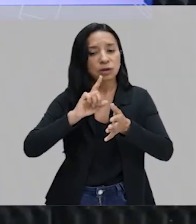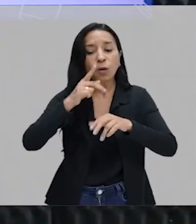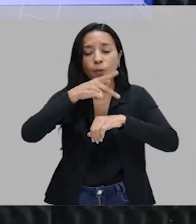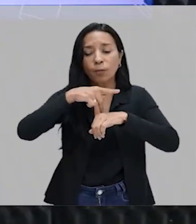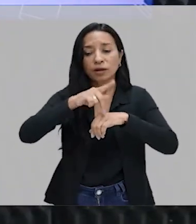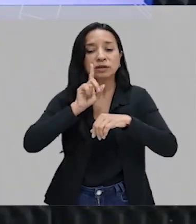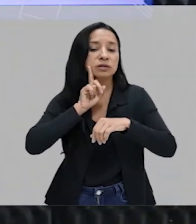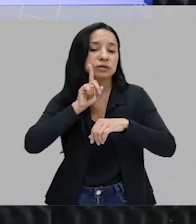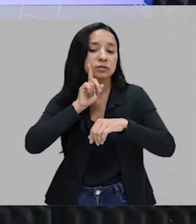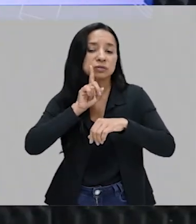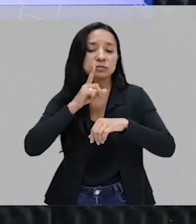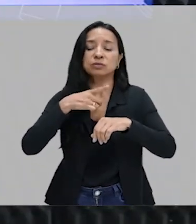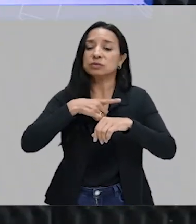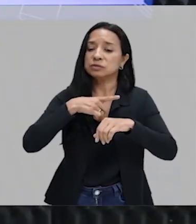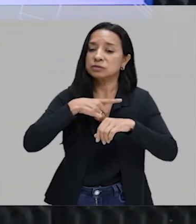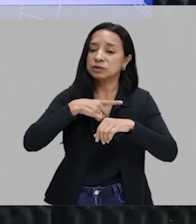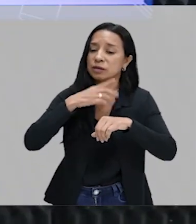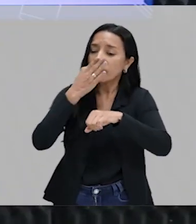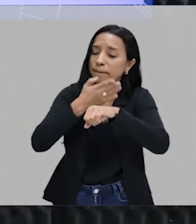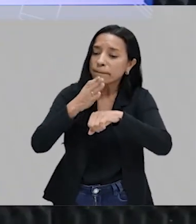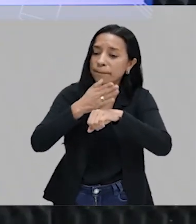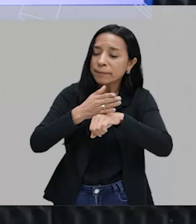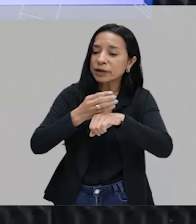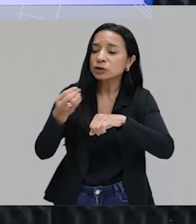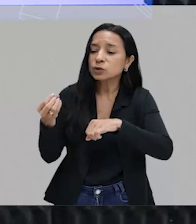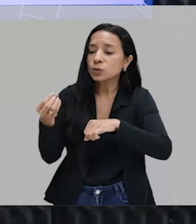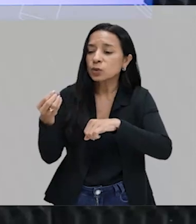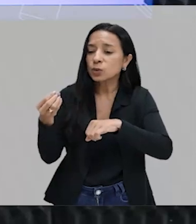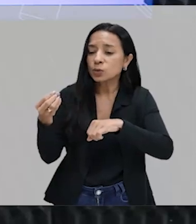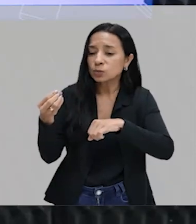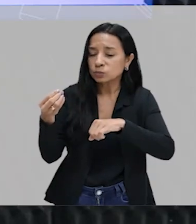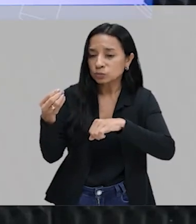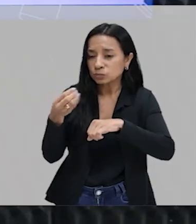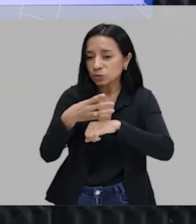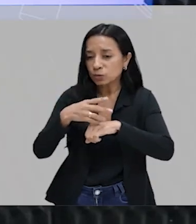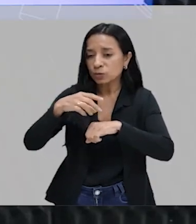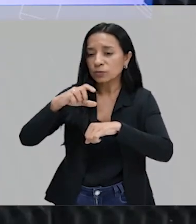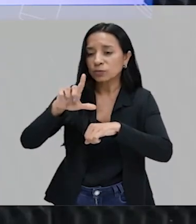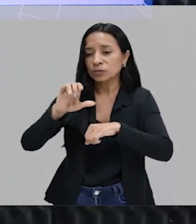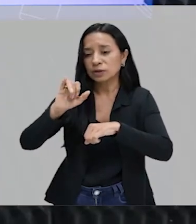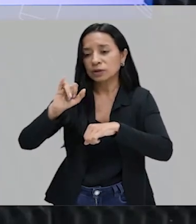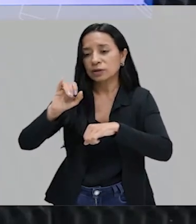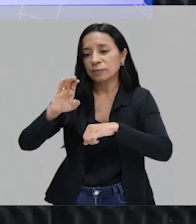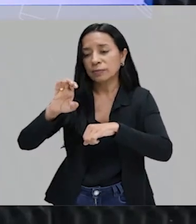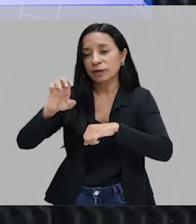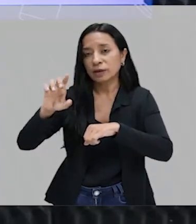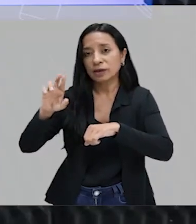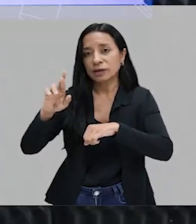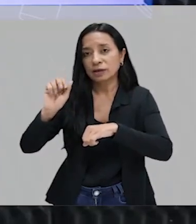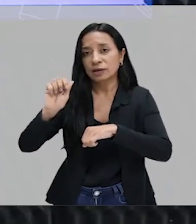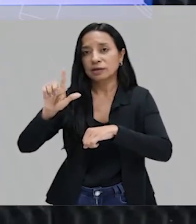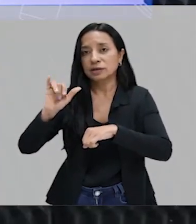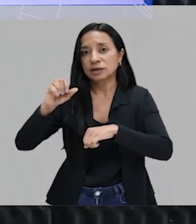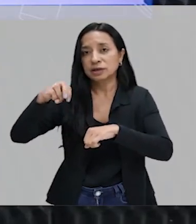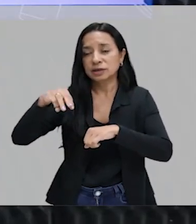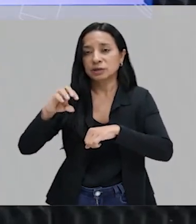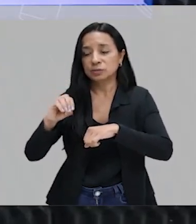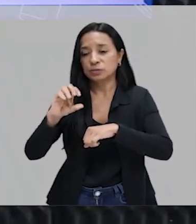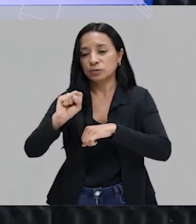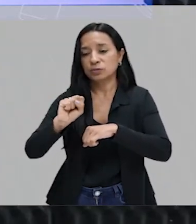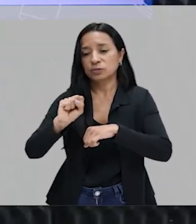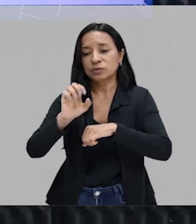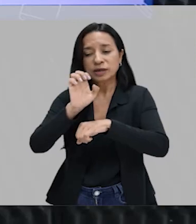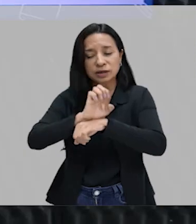mergulhados na prática do neoliberalismo, no Estado mínimo. O Estado, na verdade,